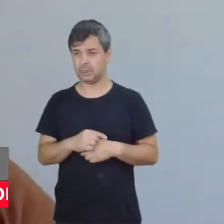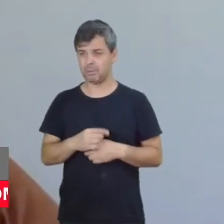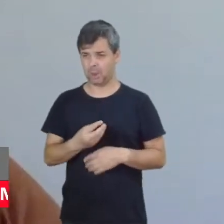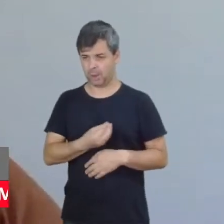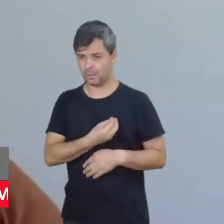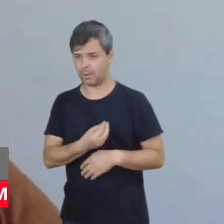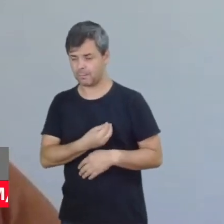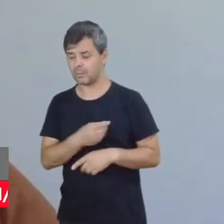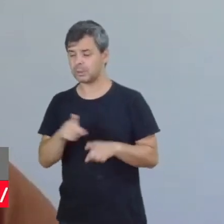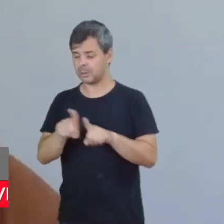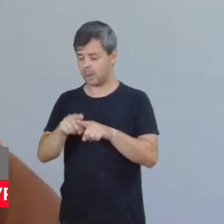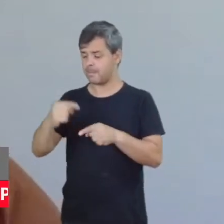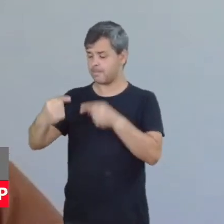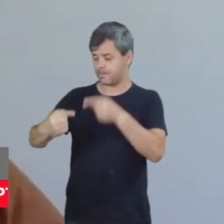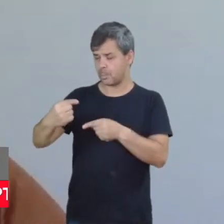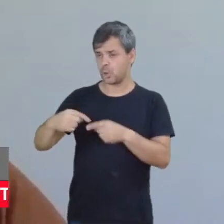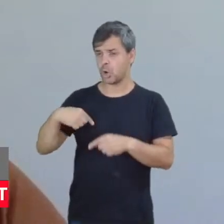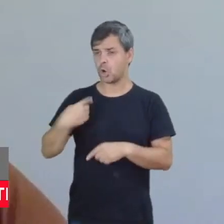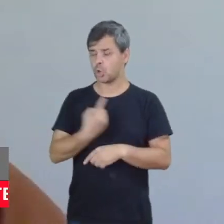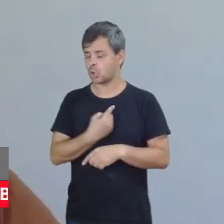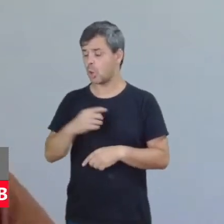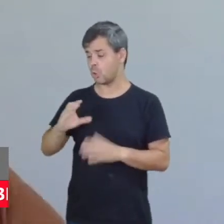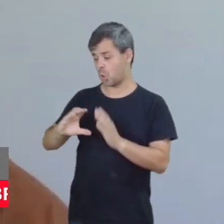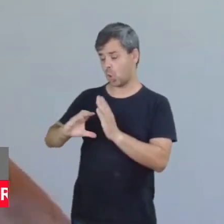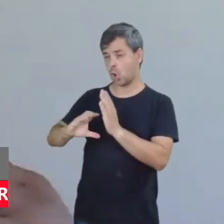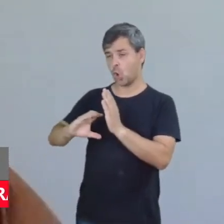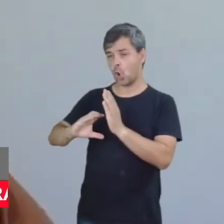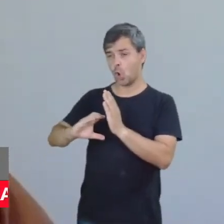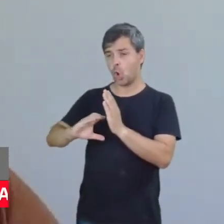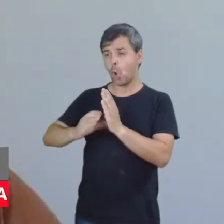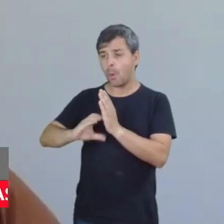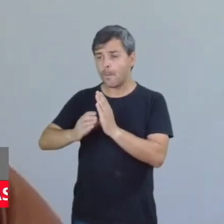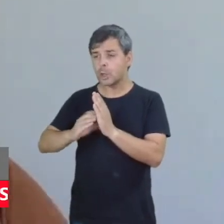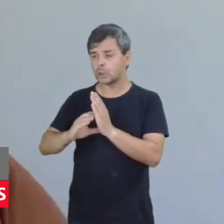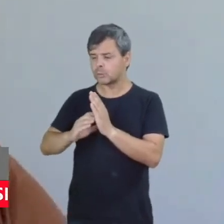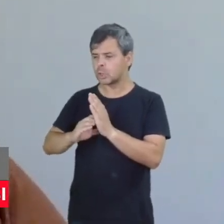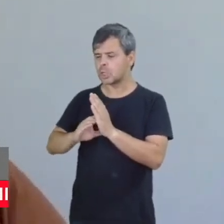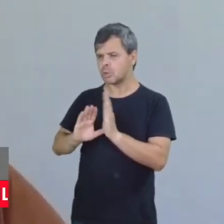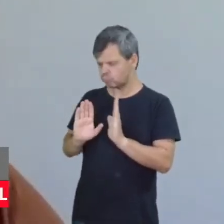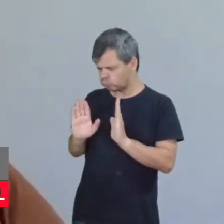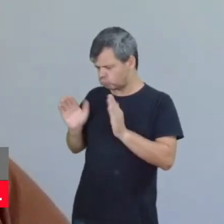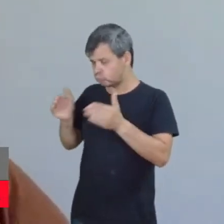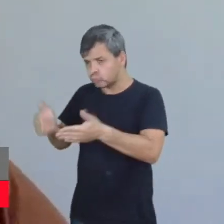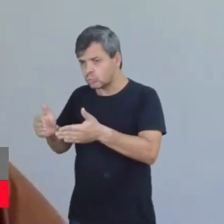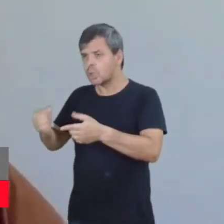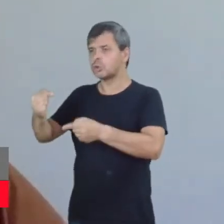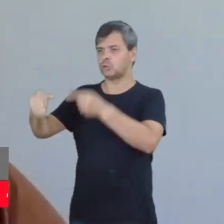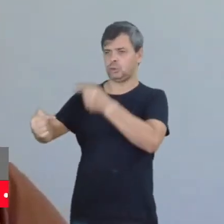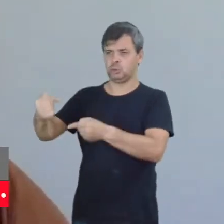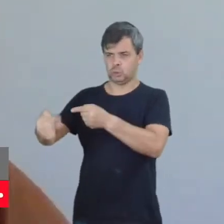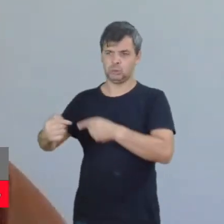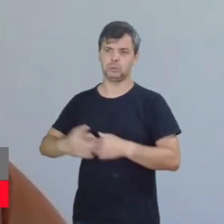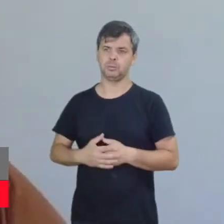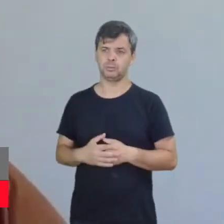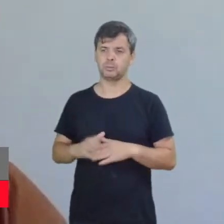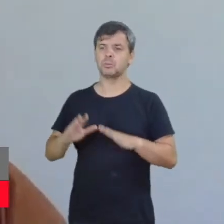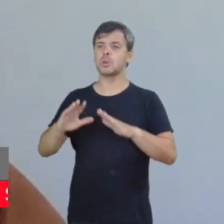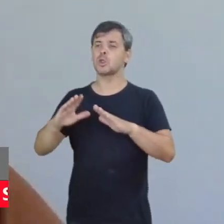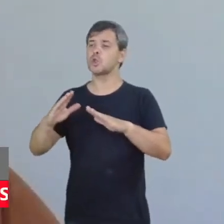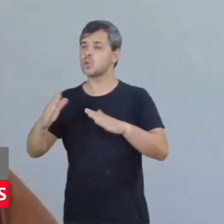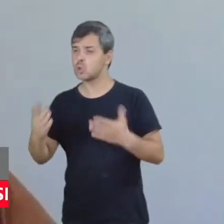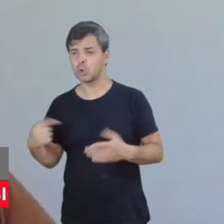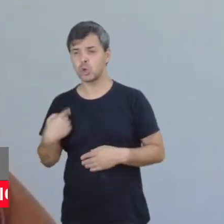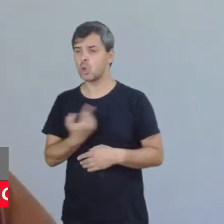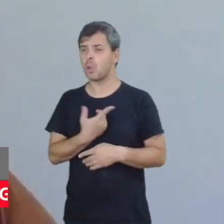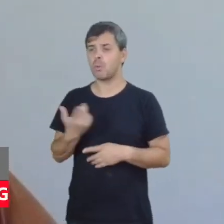vida e na política. Nós temos um partido que, de fato, toma partido nas discussões. Então, quanto a isso,